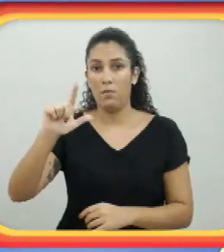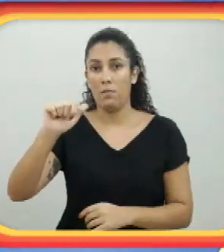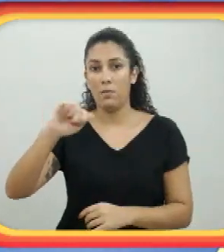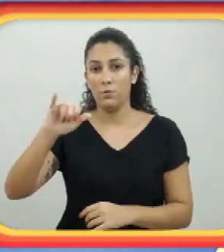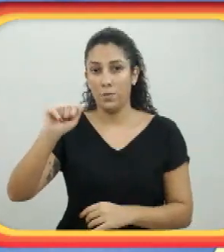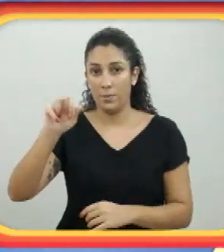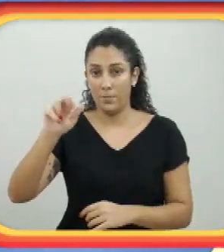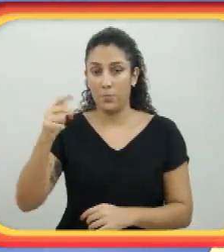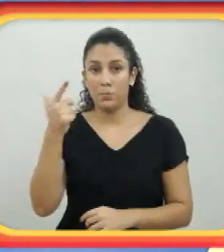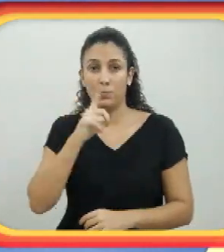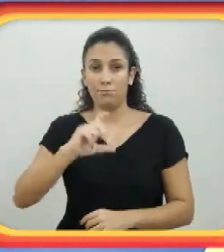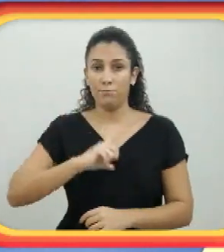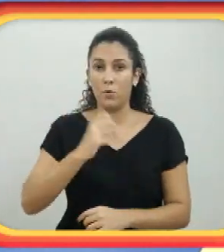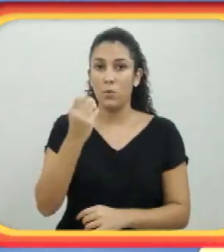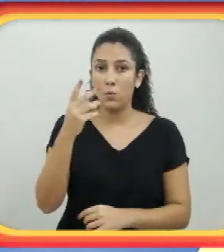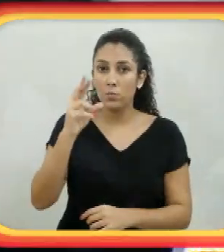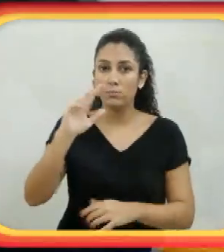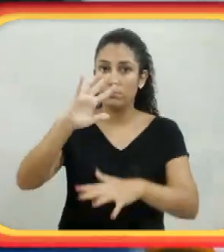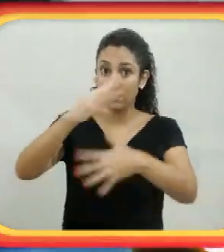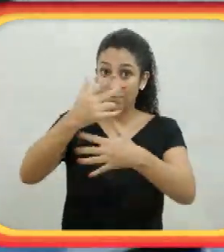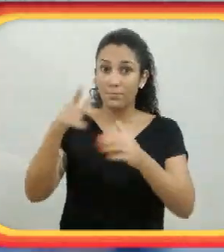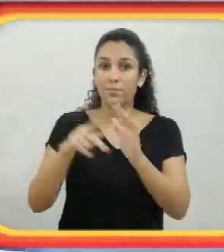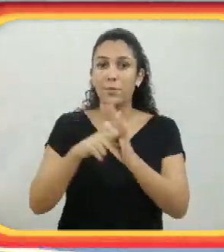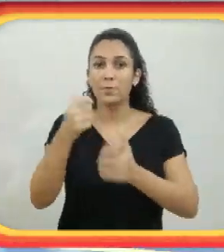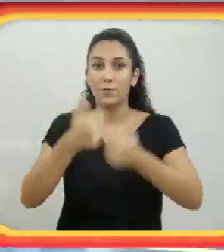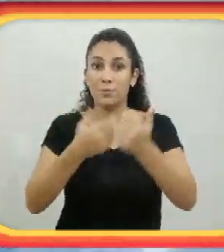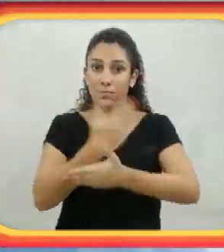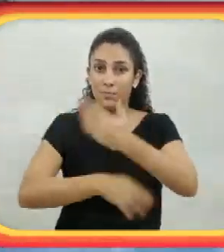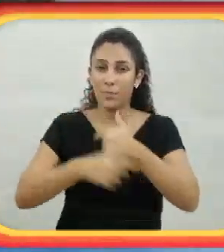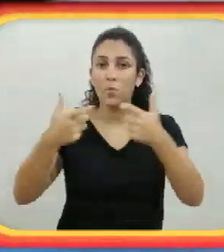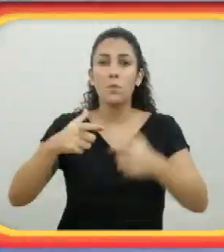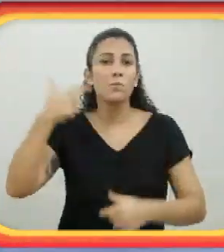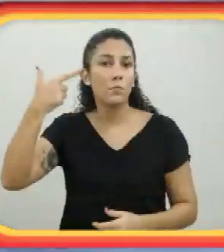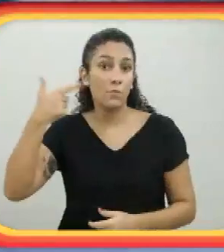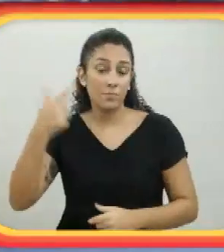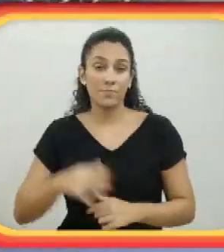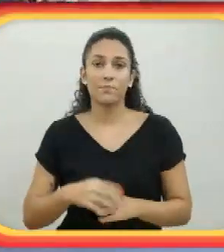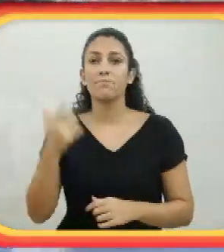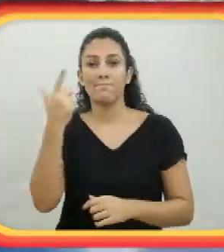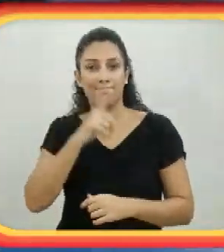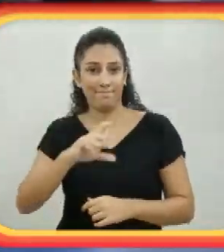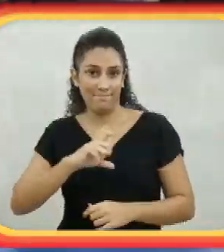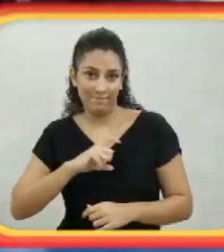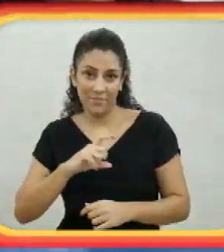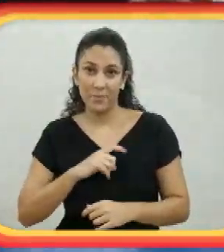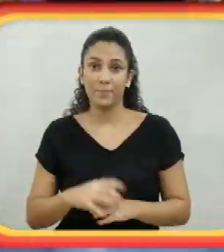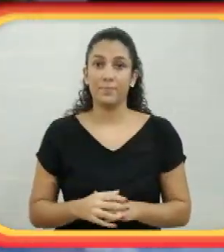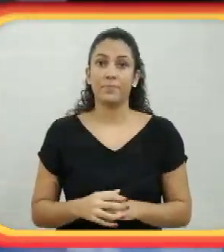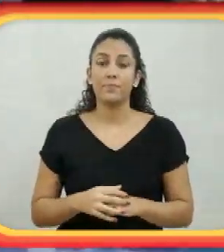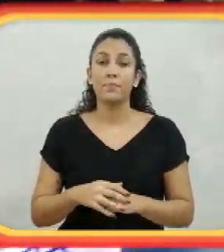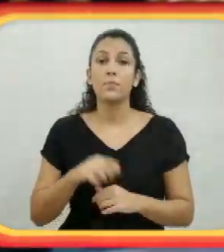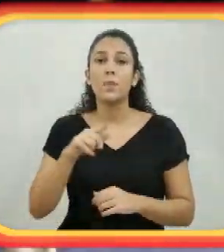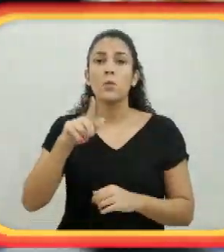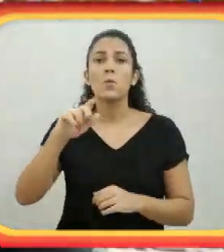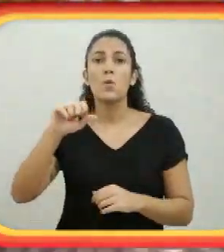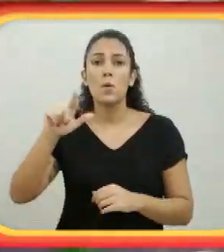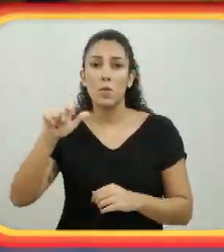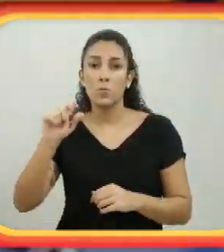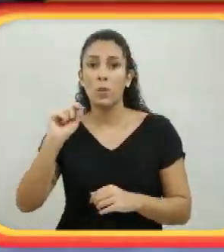para o goalball brasileiro, que nós conquistamos a medalha de prata. Perdemos a final para a Finlândia.